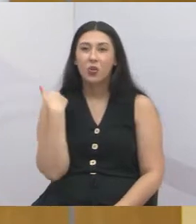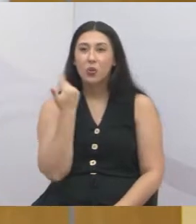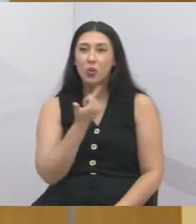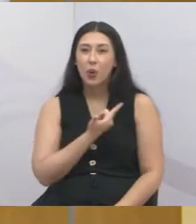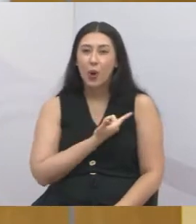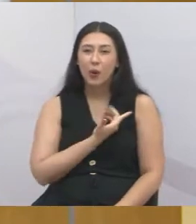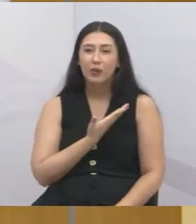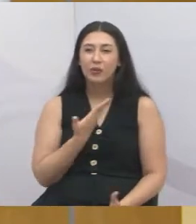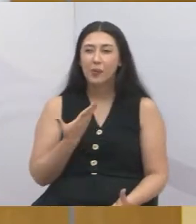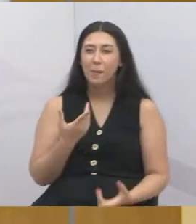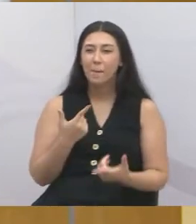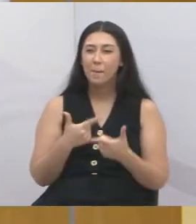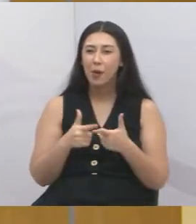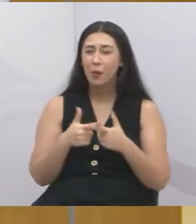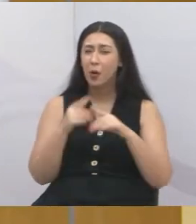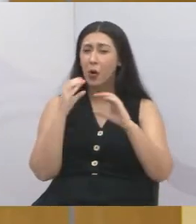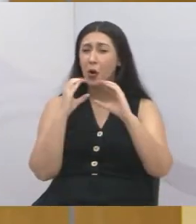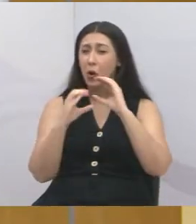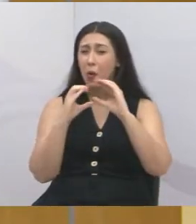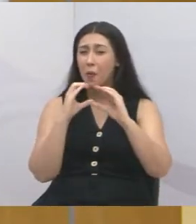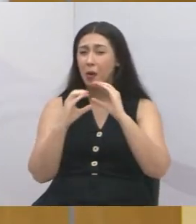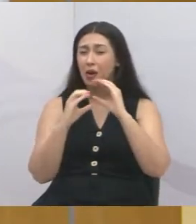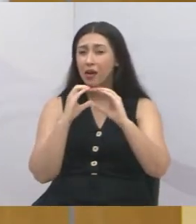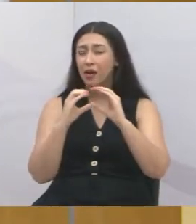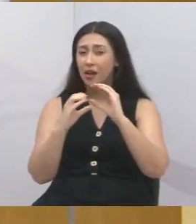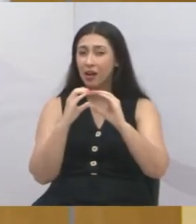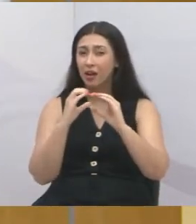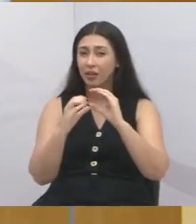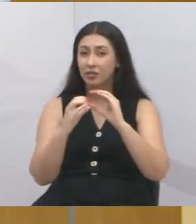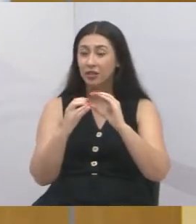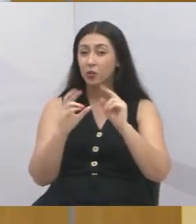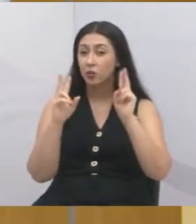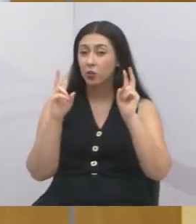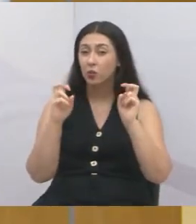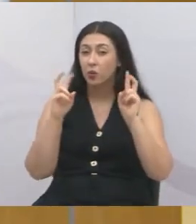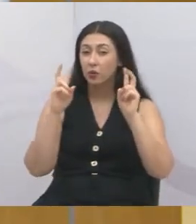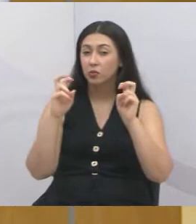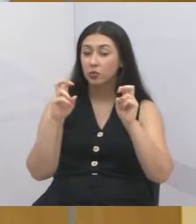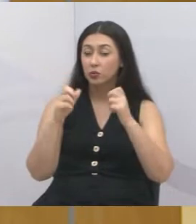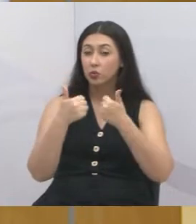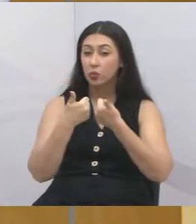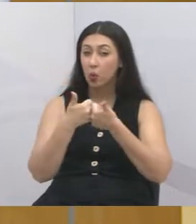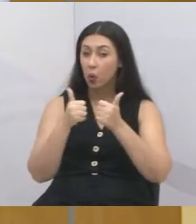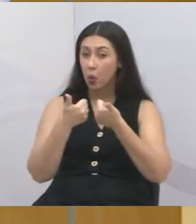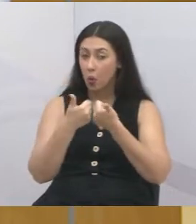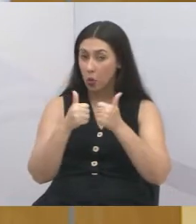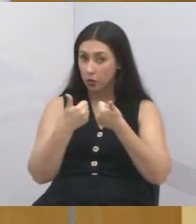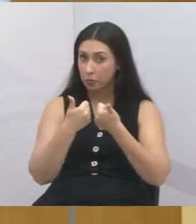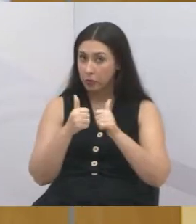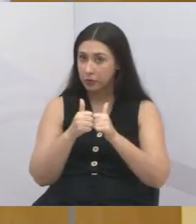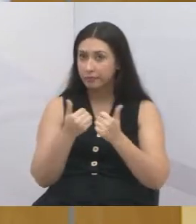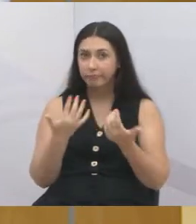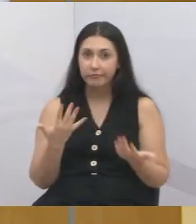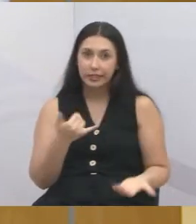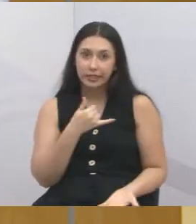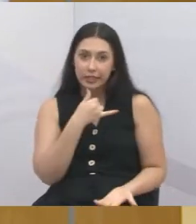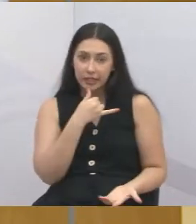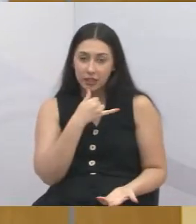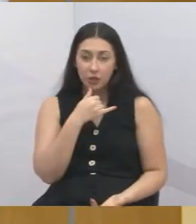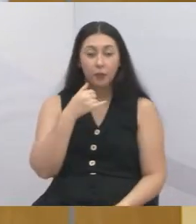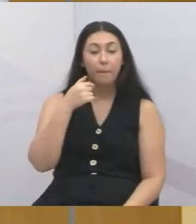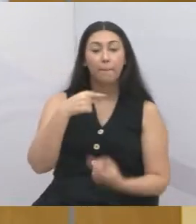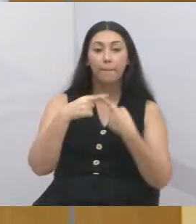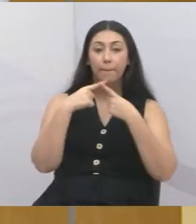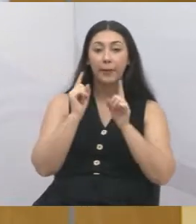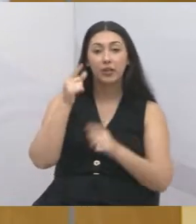estamos tendo no que diz respeito ao transporte na cidade. Infelizmente, ontem eu